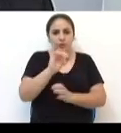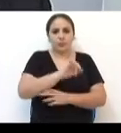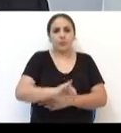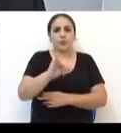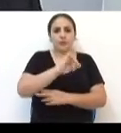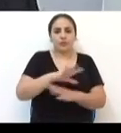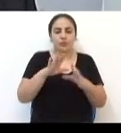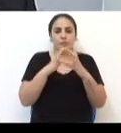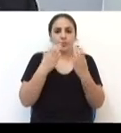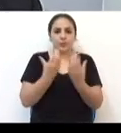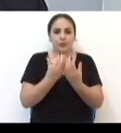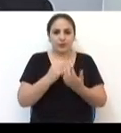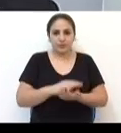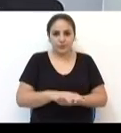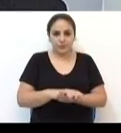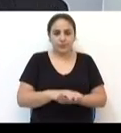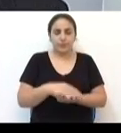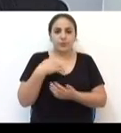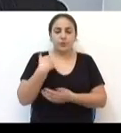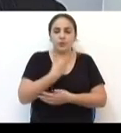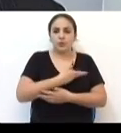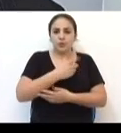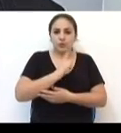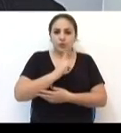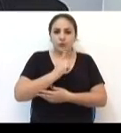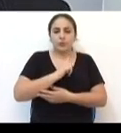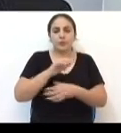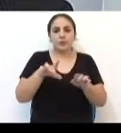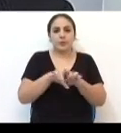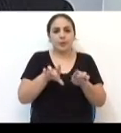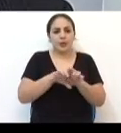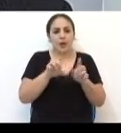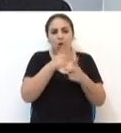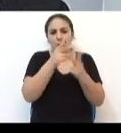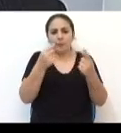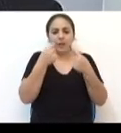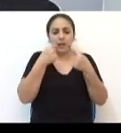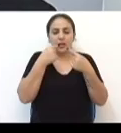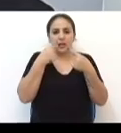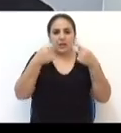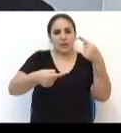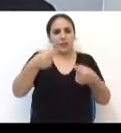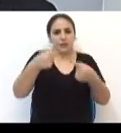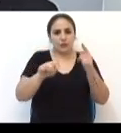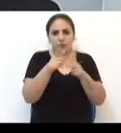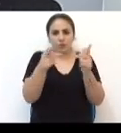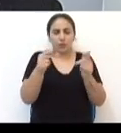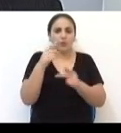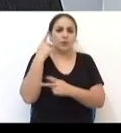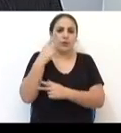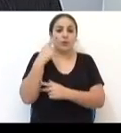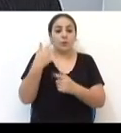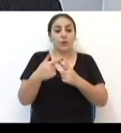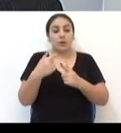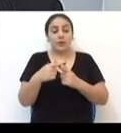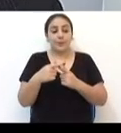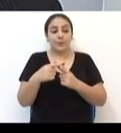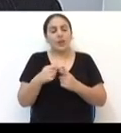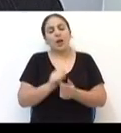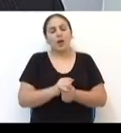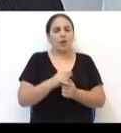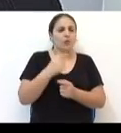projetos importantes para a comunidade. Nós tivemos, inclusive, algumas críticas de alguns vereadores, que o